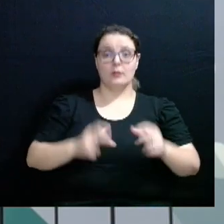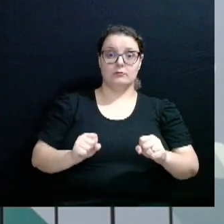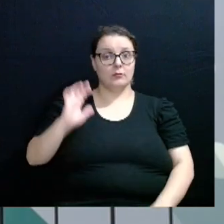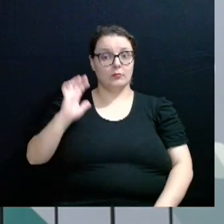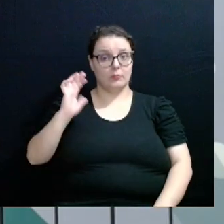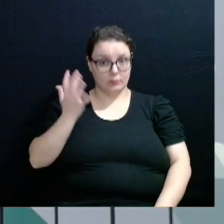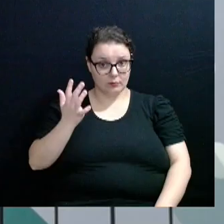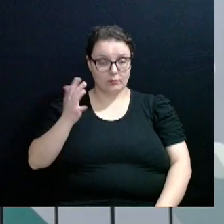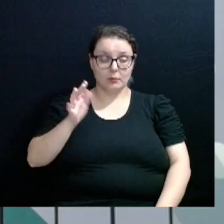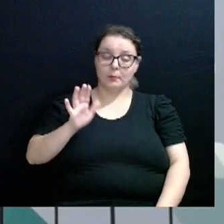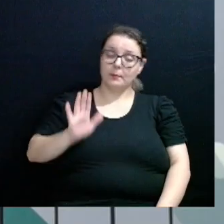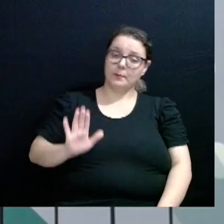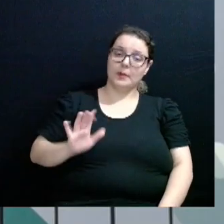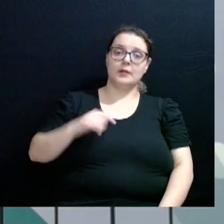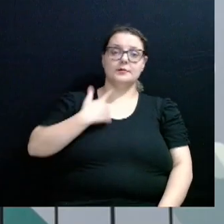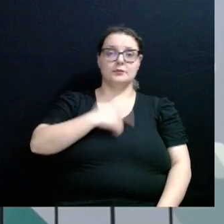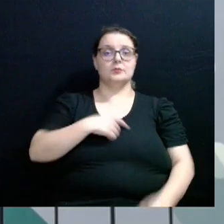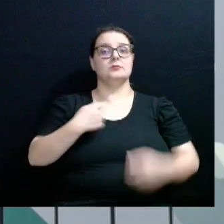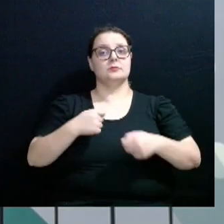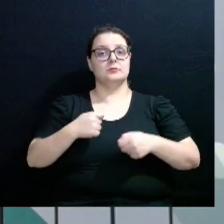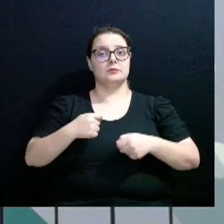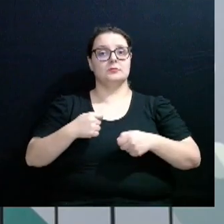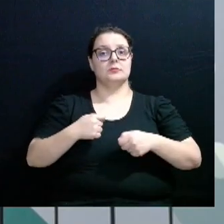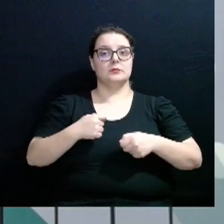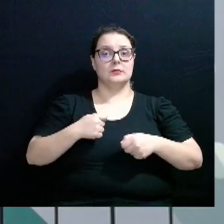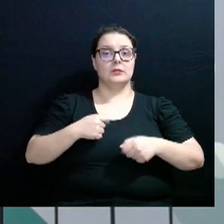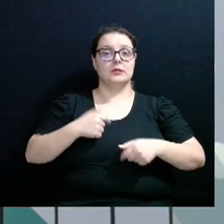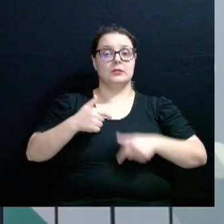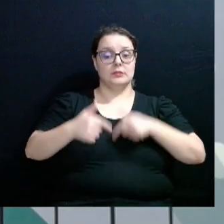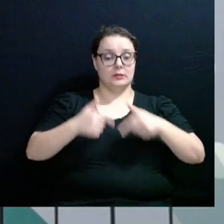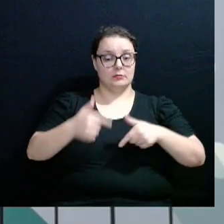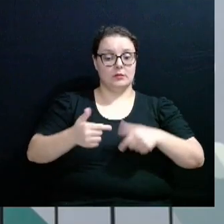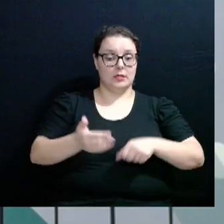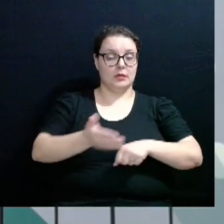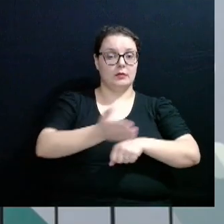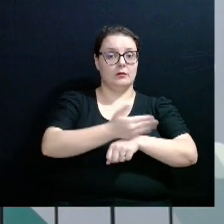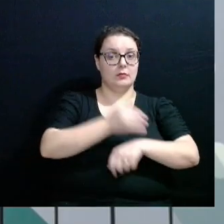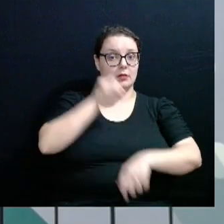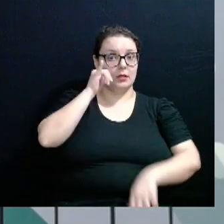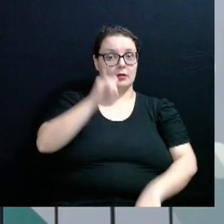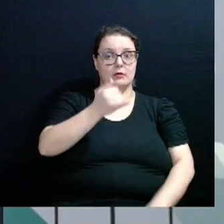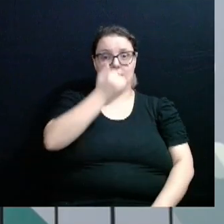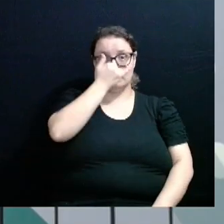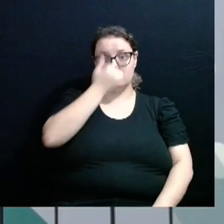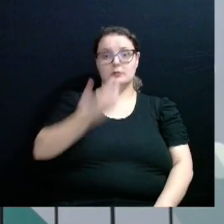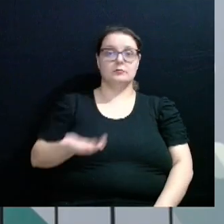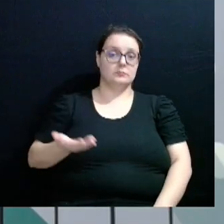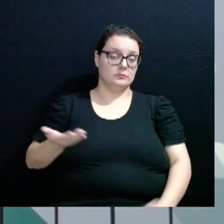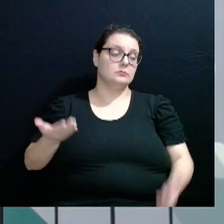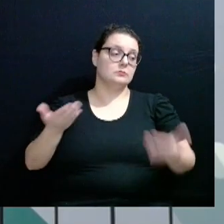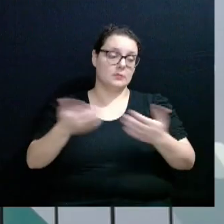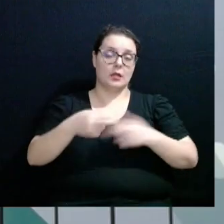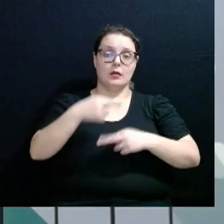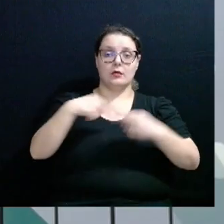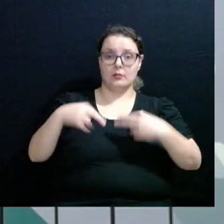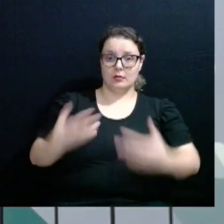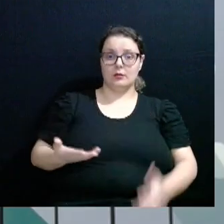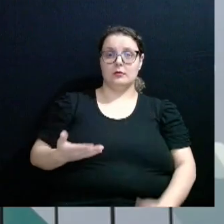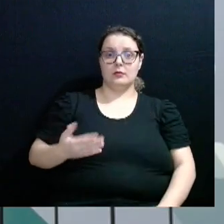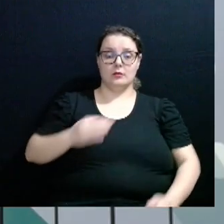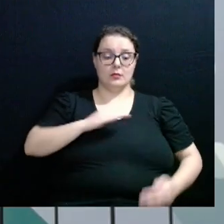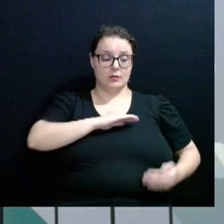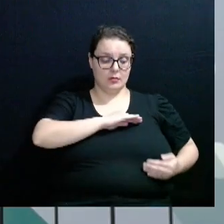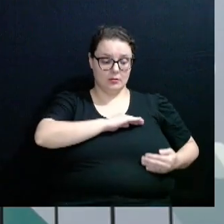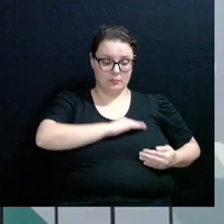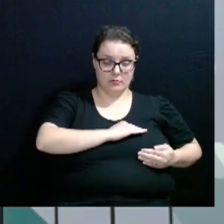mas a gente precisa trabalhar com a prevenção, né? E agora com essa questão aí da mamografia, né?